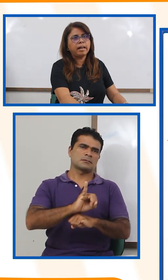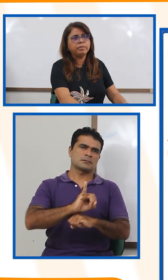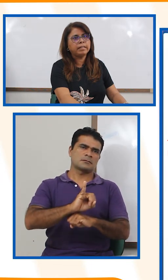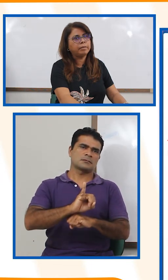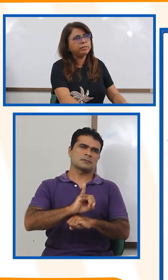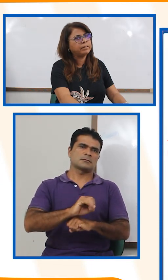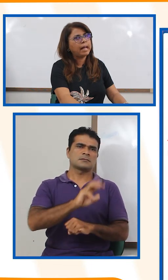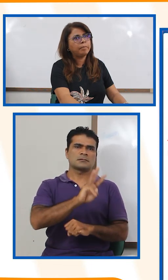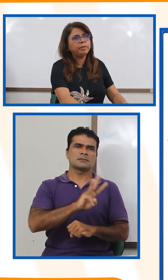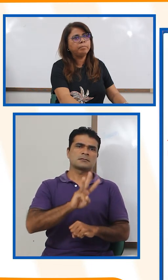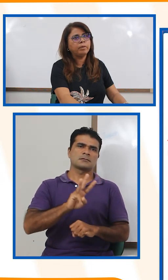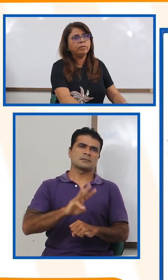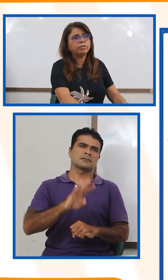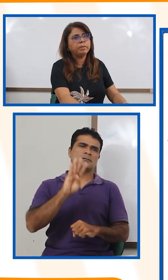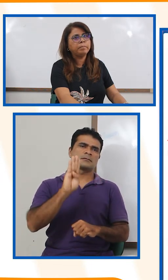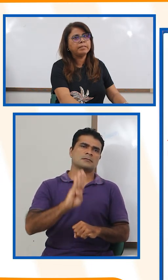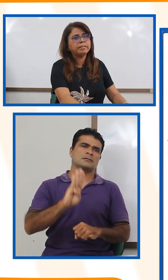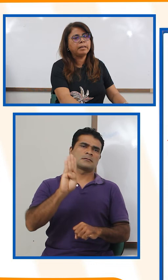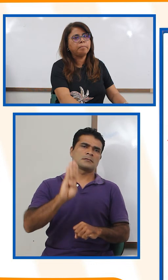site